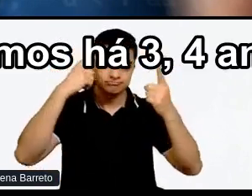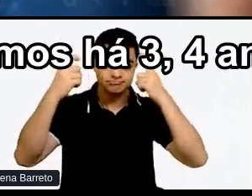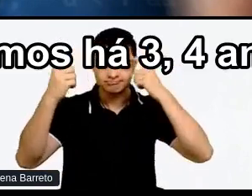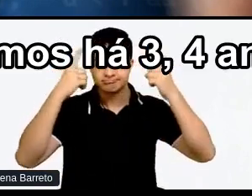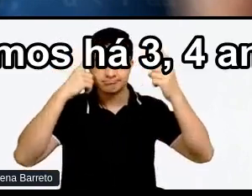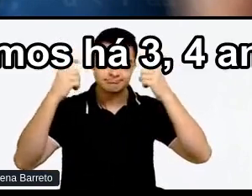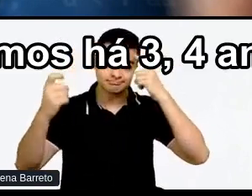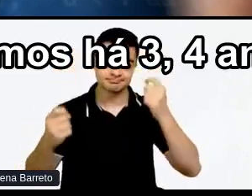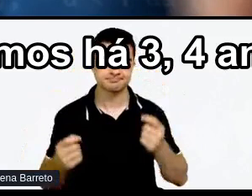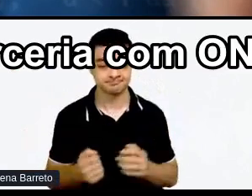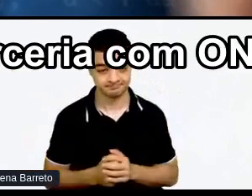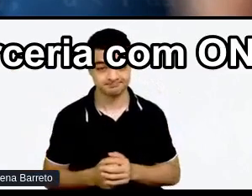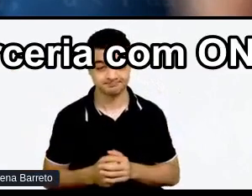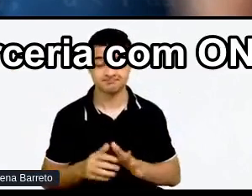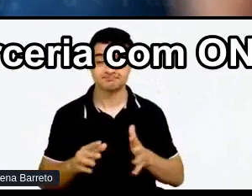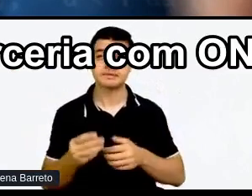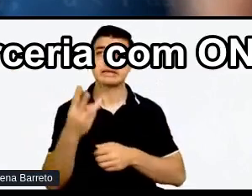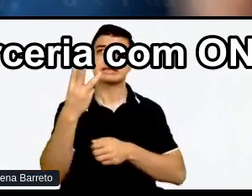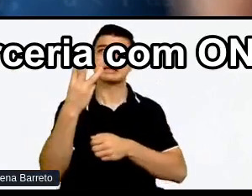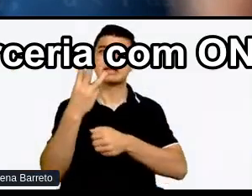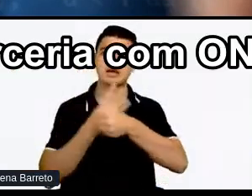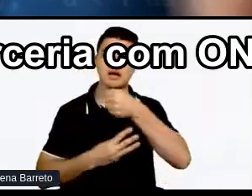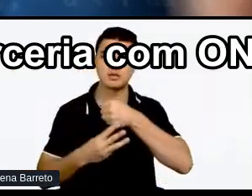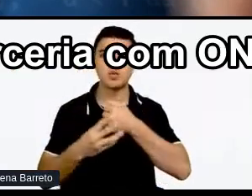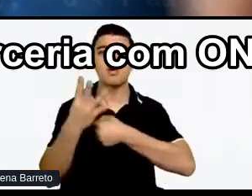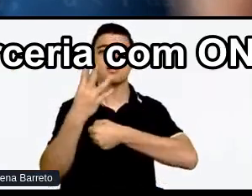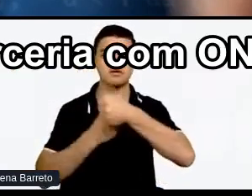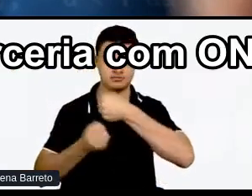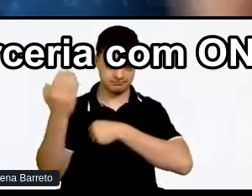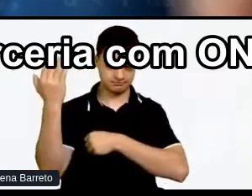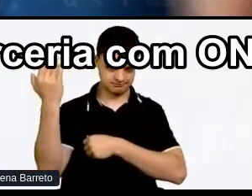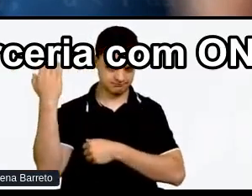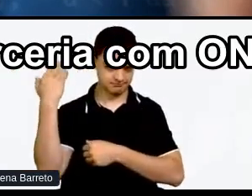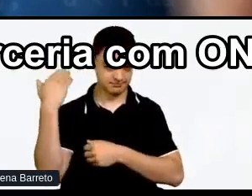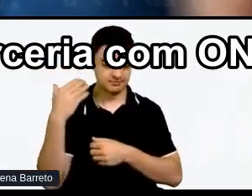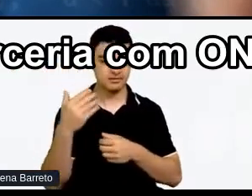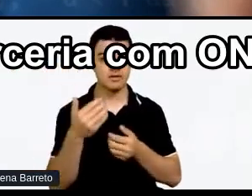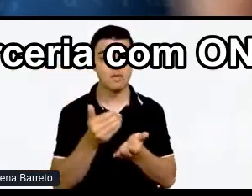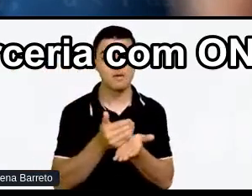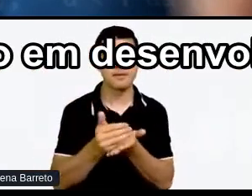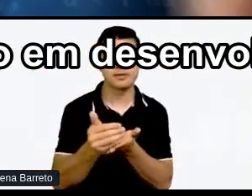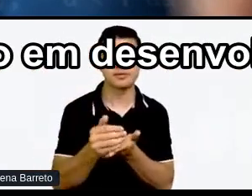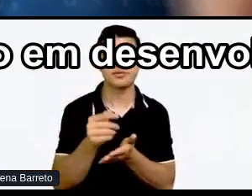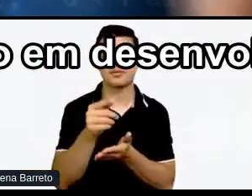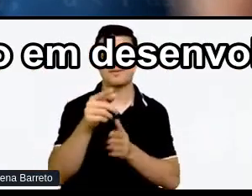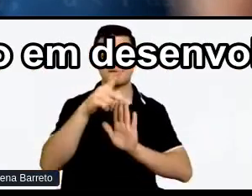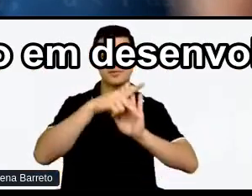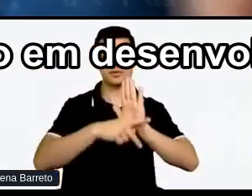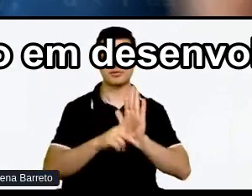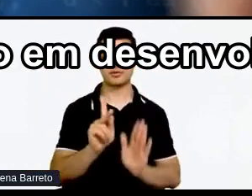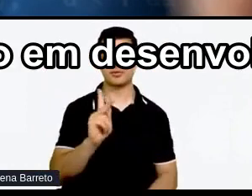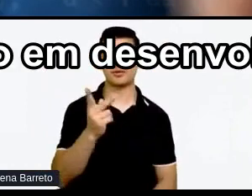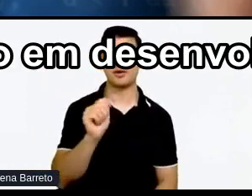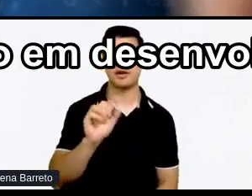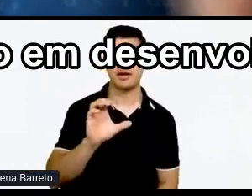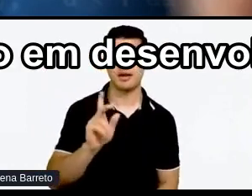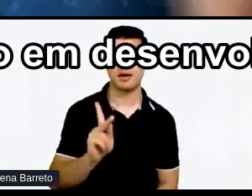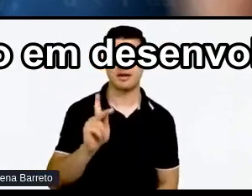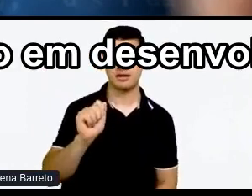4 anos atrás o Hackathon Social, essa parceria com ONGs e esse treinamento, pensando